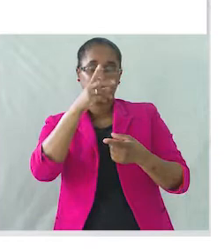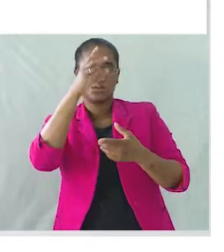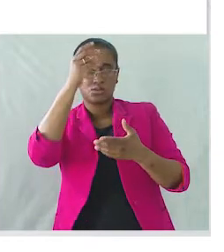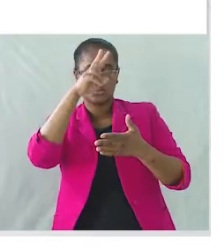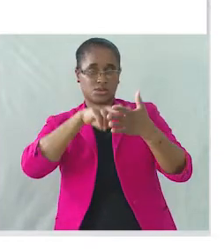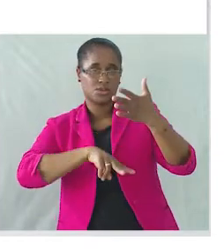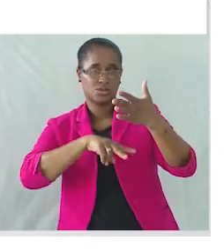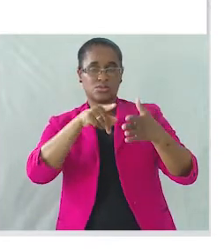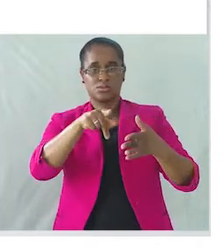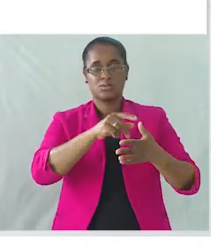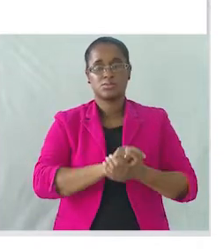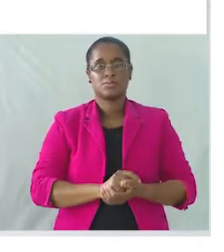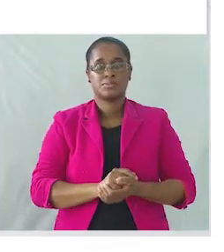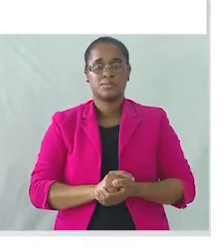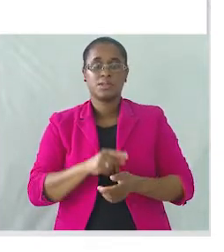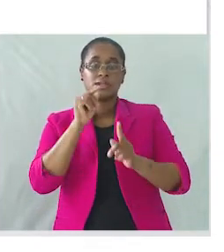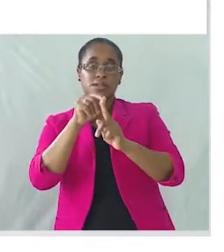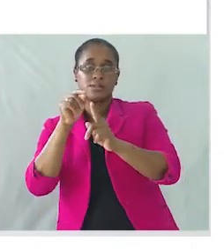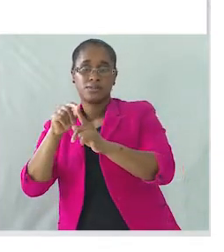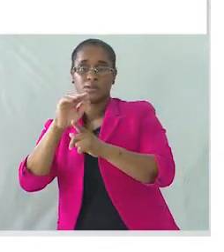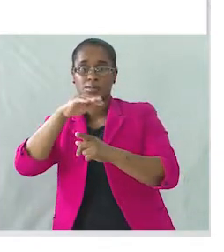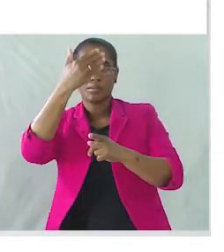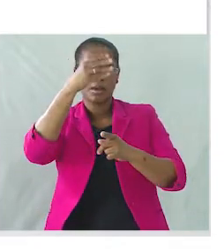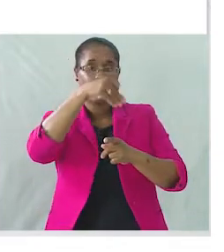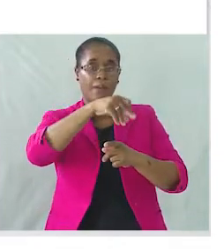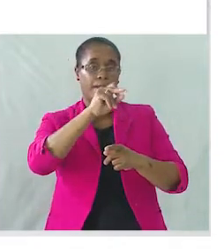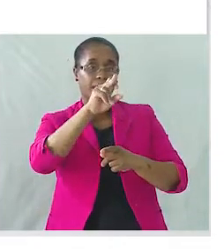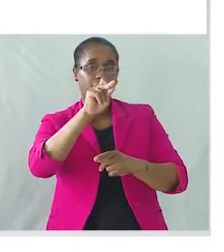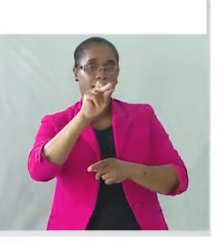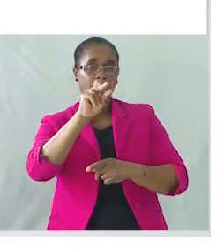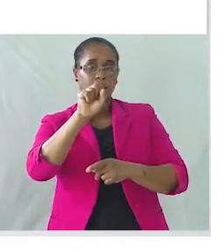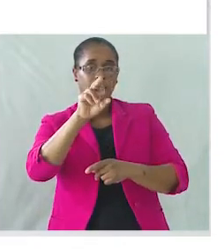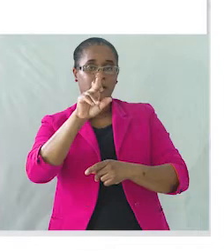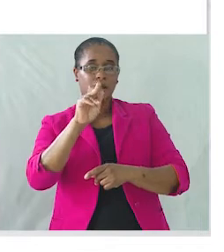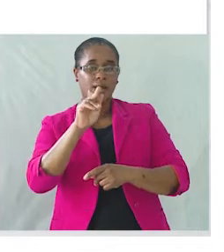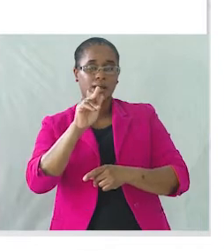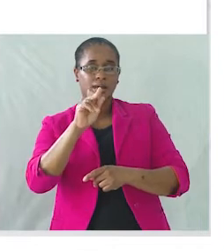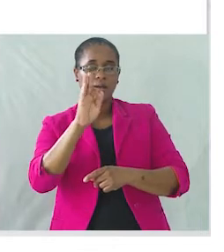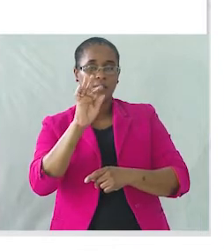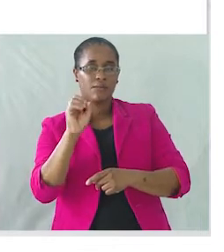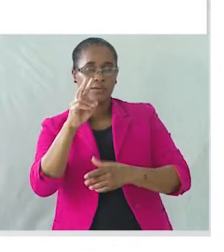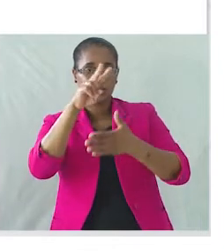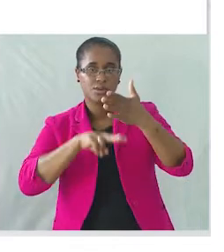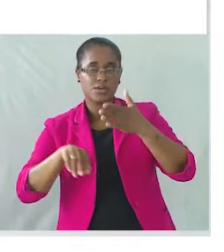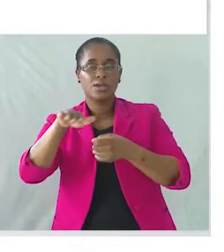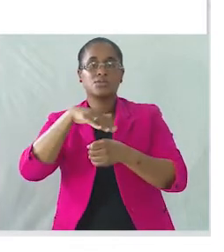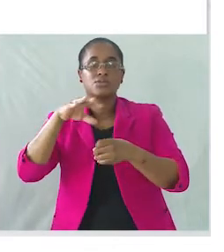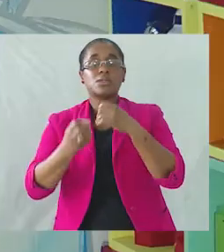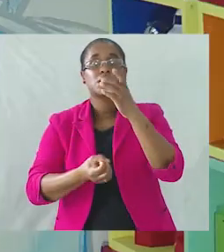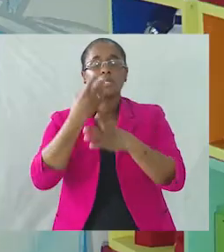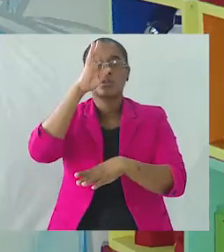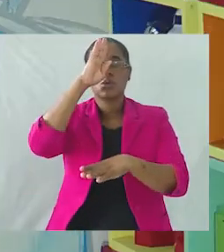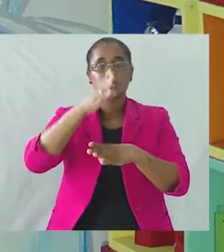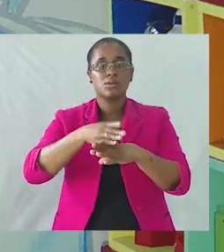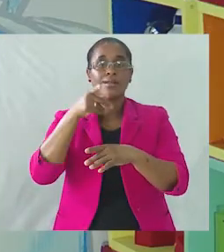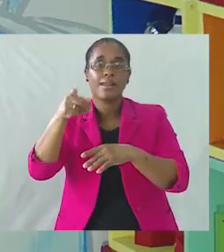conto. Identifica no primeiro parágrafo do texto a situação que dá origem aos acontecimentos. Lá